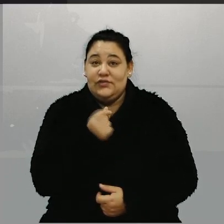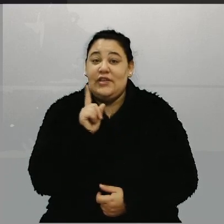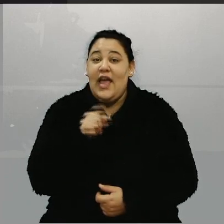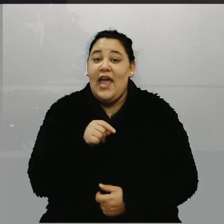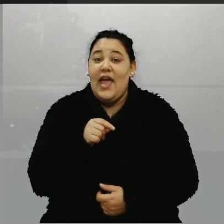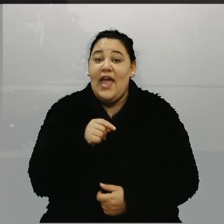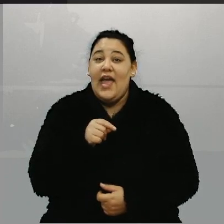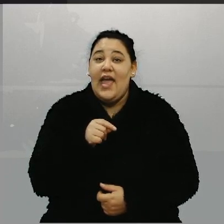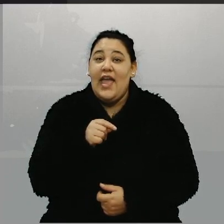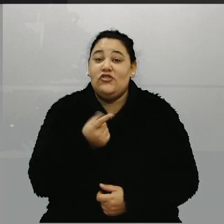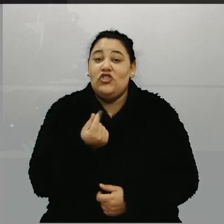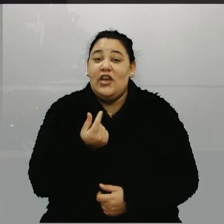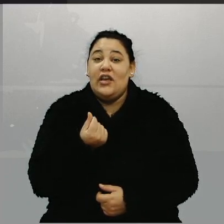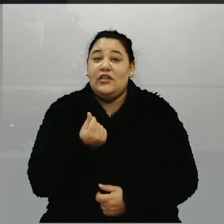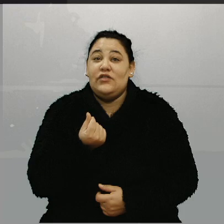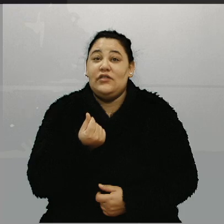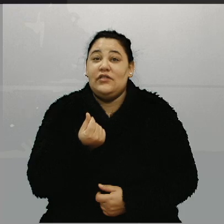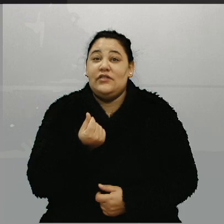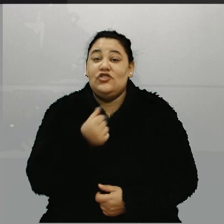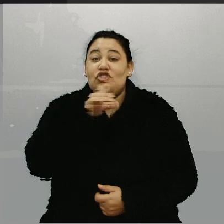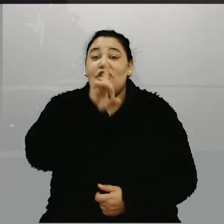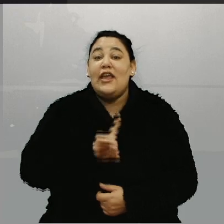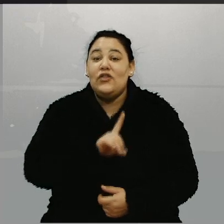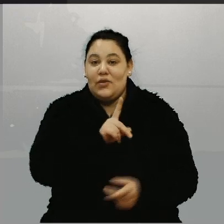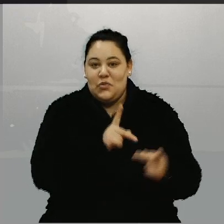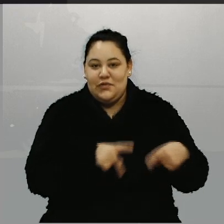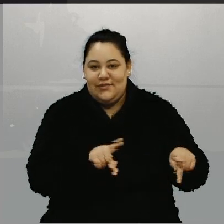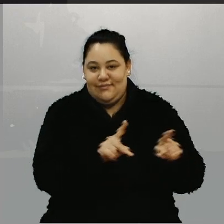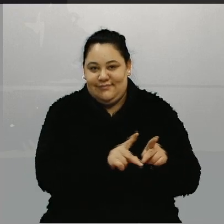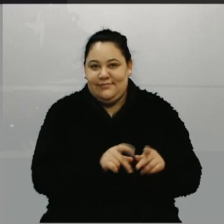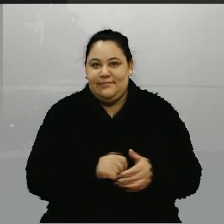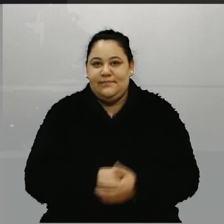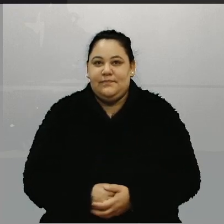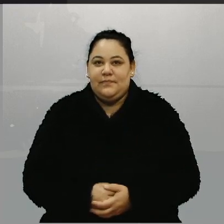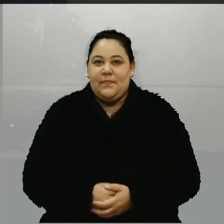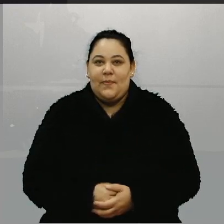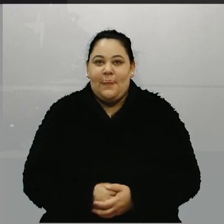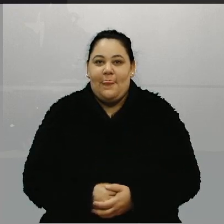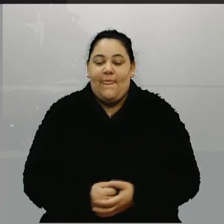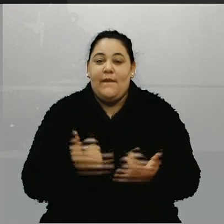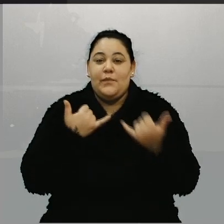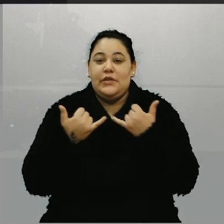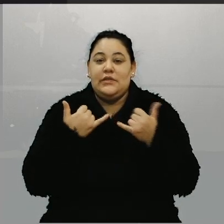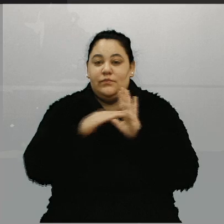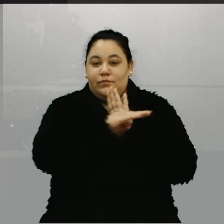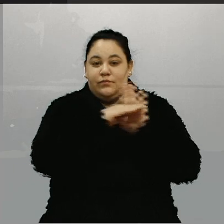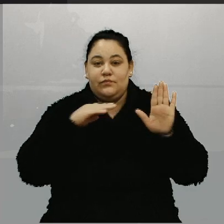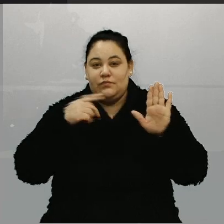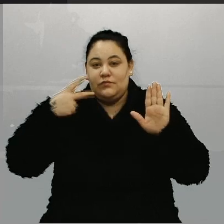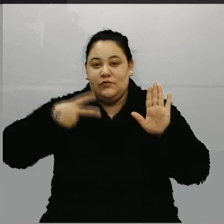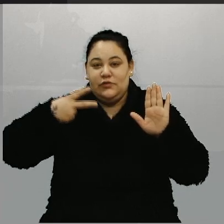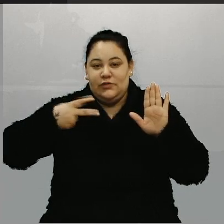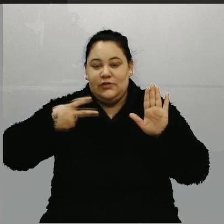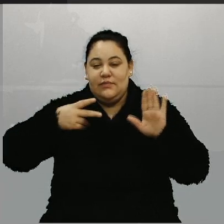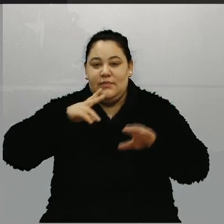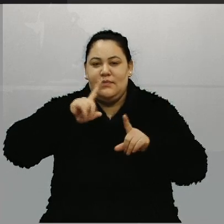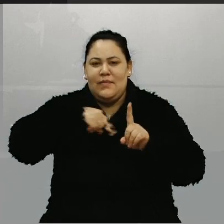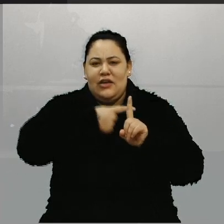antecipado, é dinheiro de direito da população. Pega, por exemplo, o item 2, mais de 250 mil